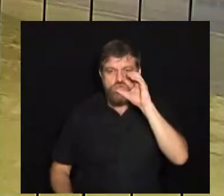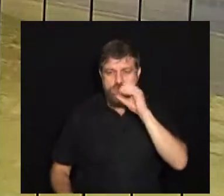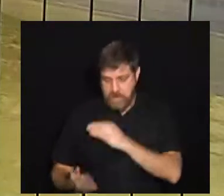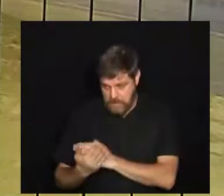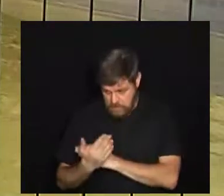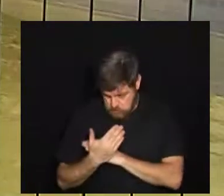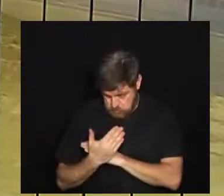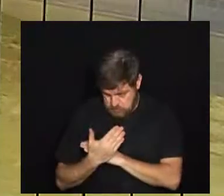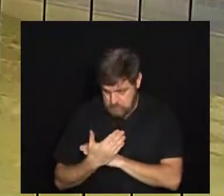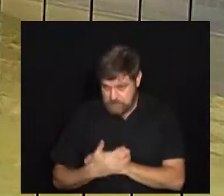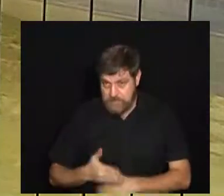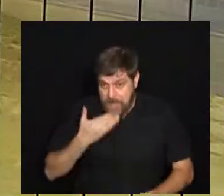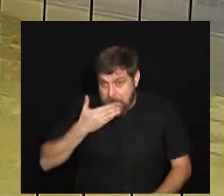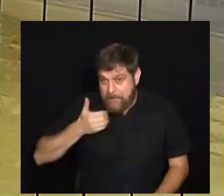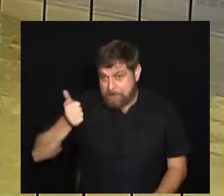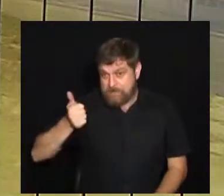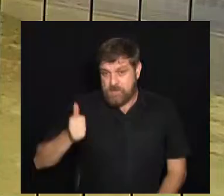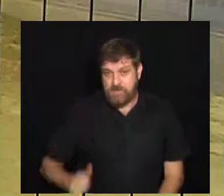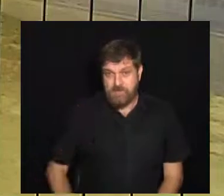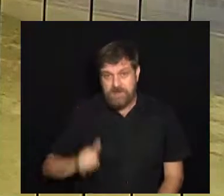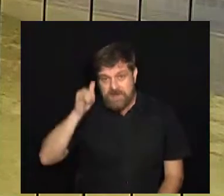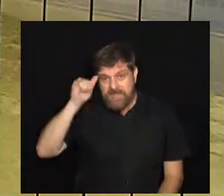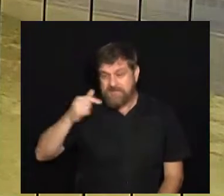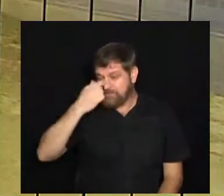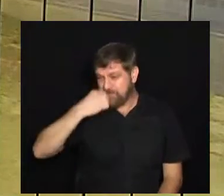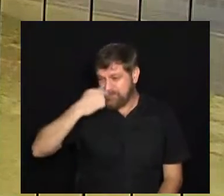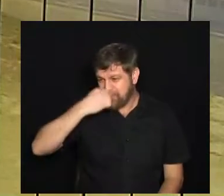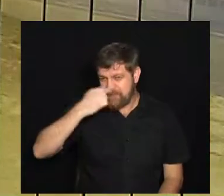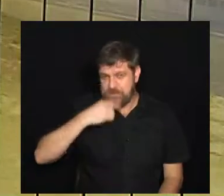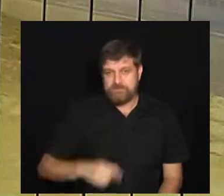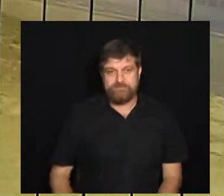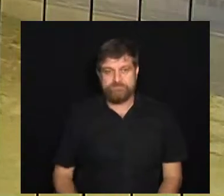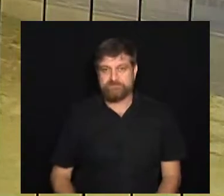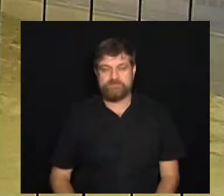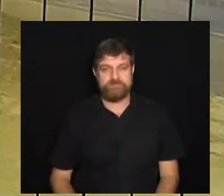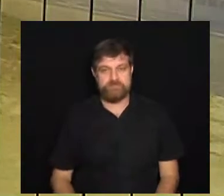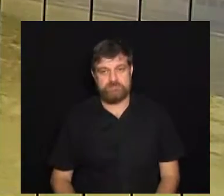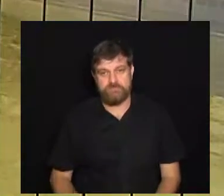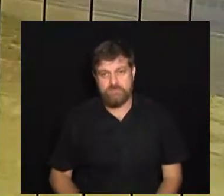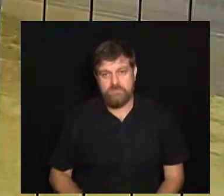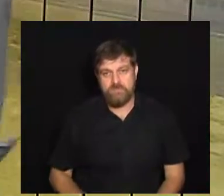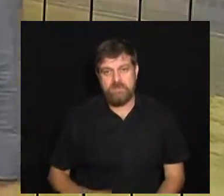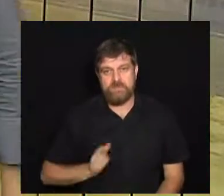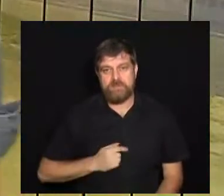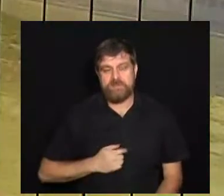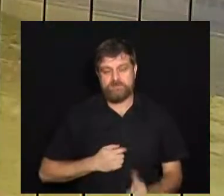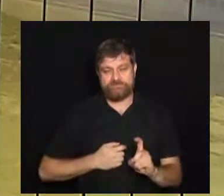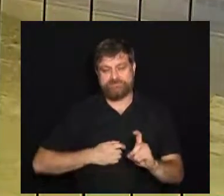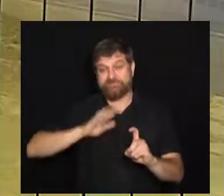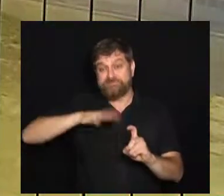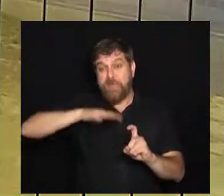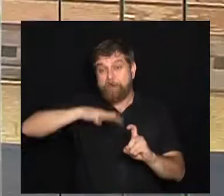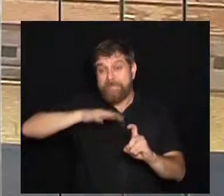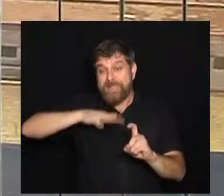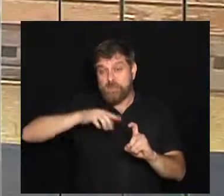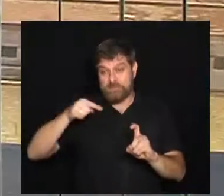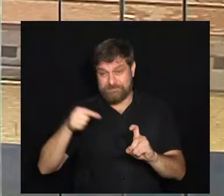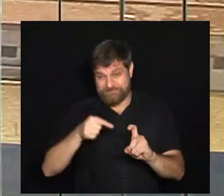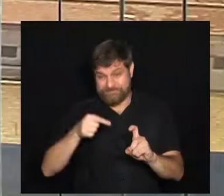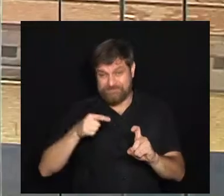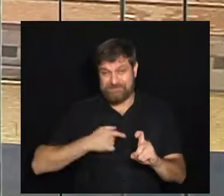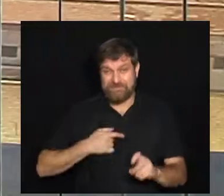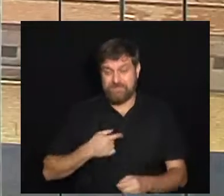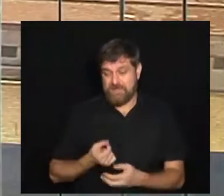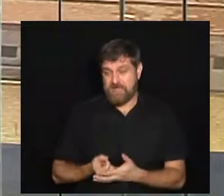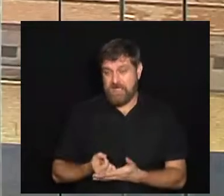adiantar mas melhora evita uma gripe nada disso é hora houve um mito né de que a vitamina c eia